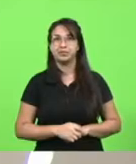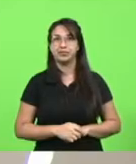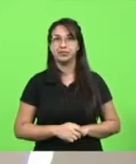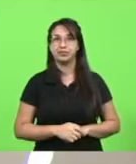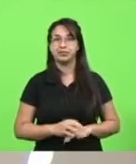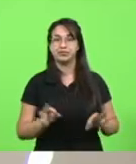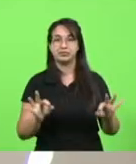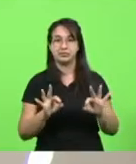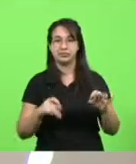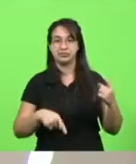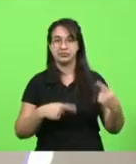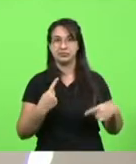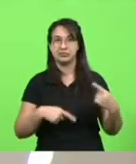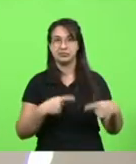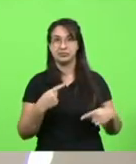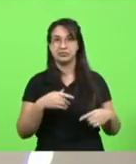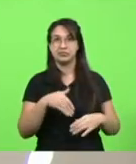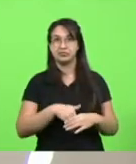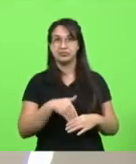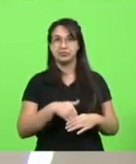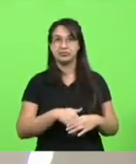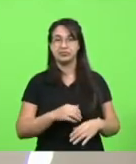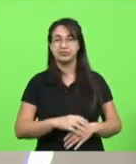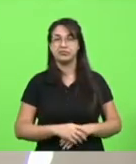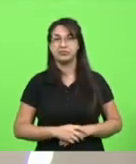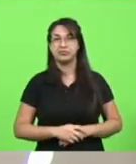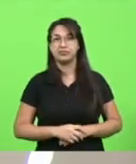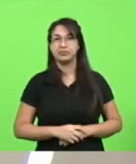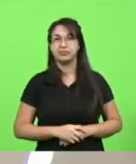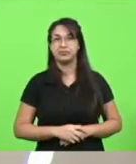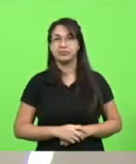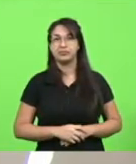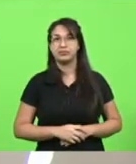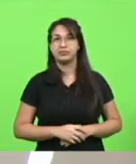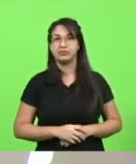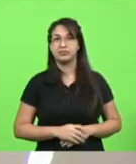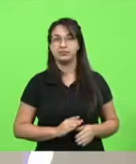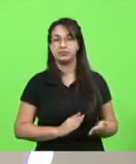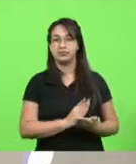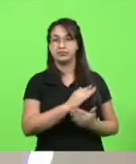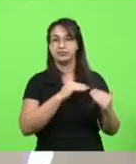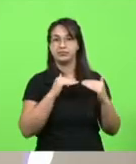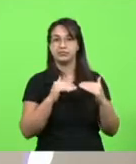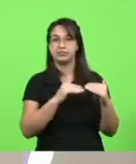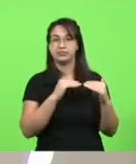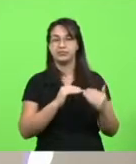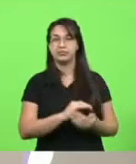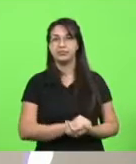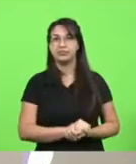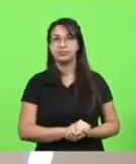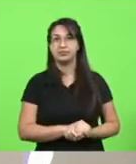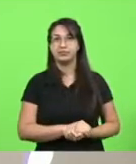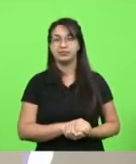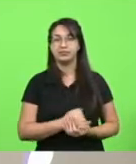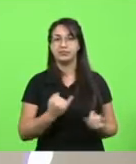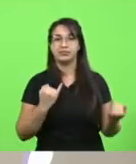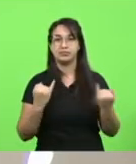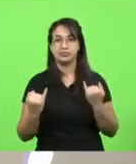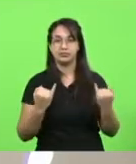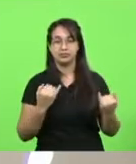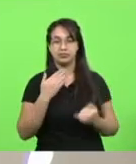havendo quem queira discutir, em votação, deputados que aprovam, permaneçam como se encontra. Aprovado por unanimidade. Pedido de